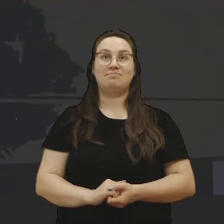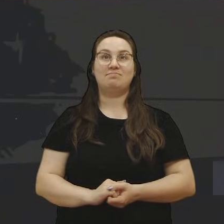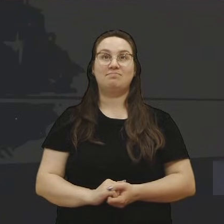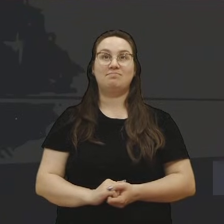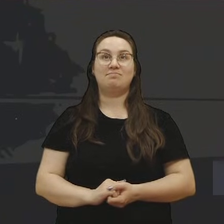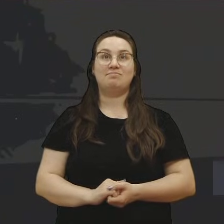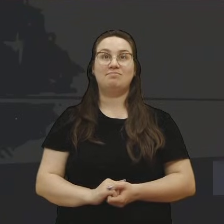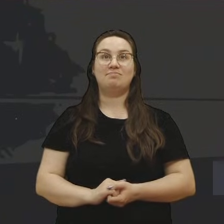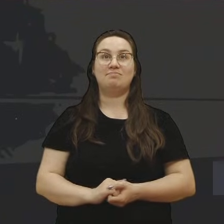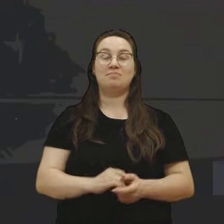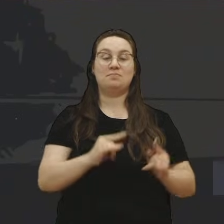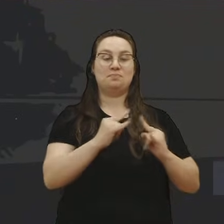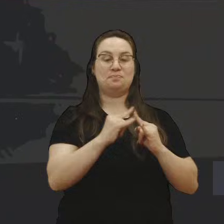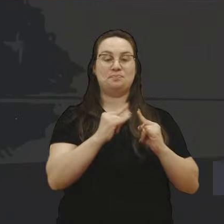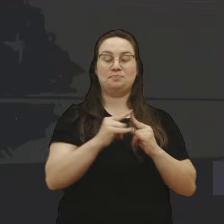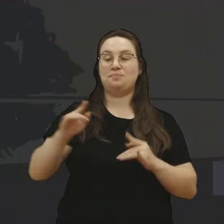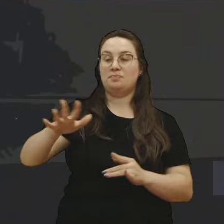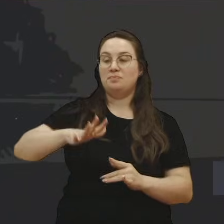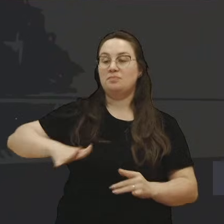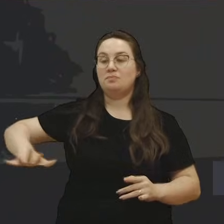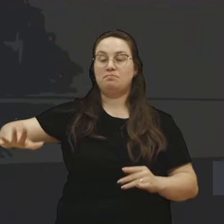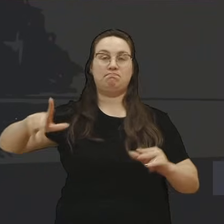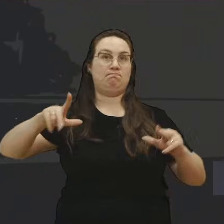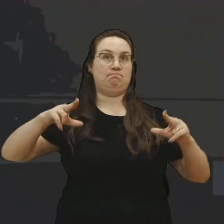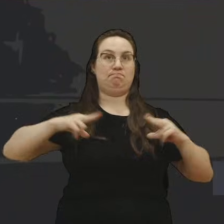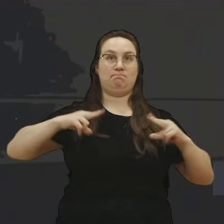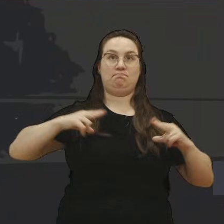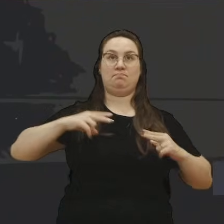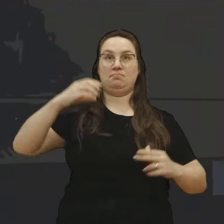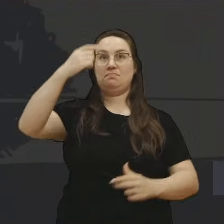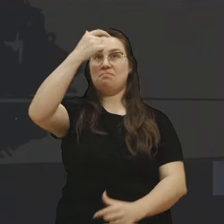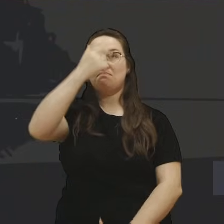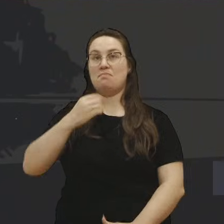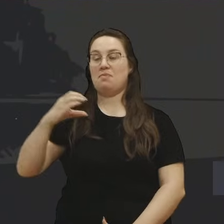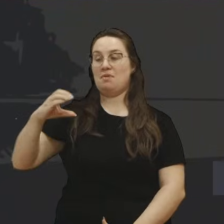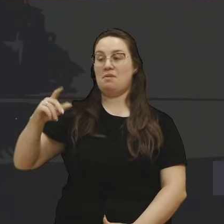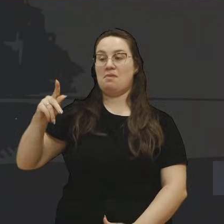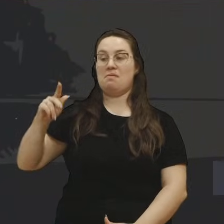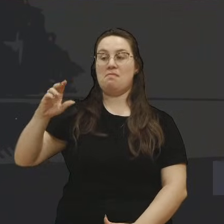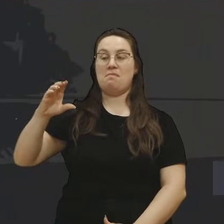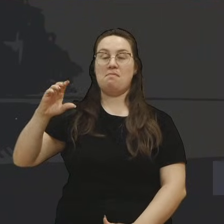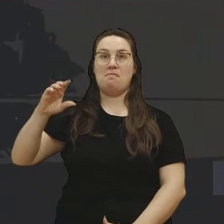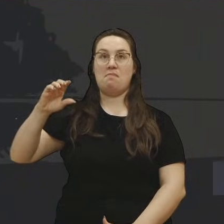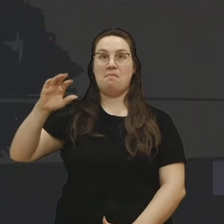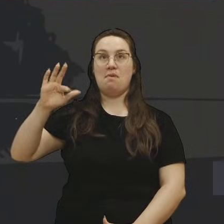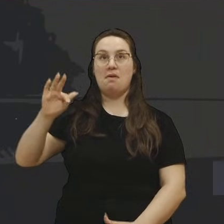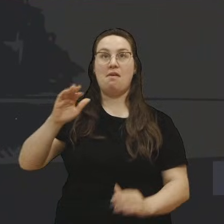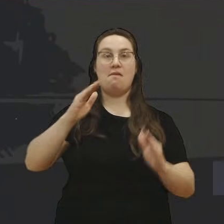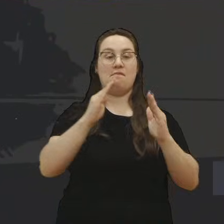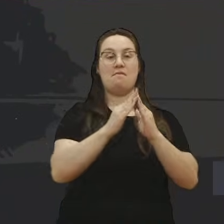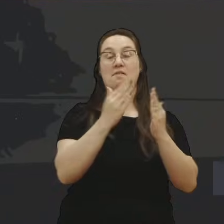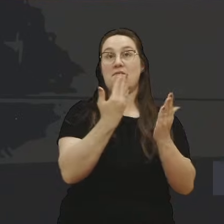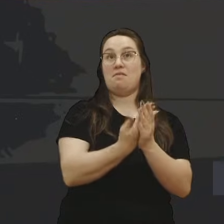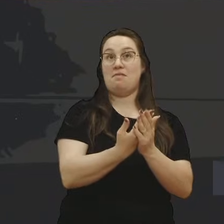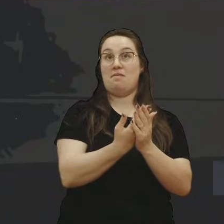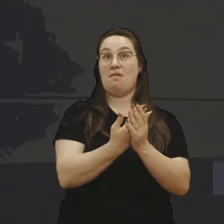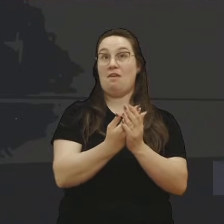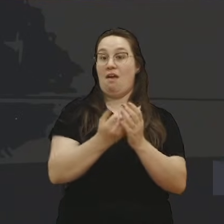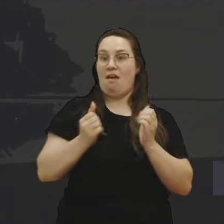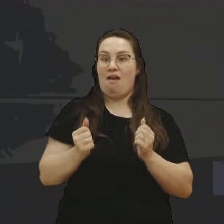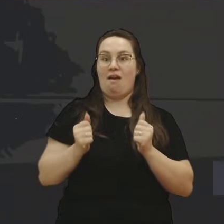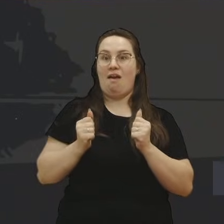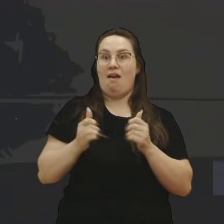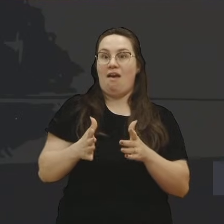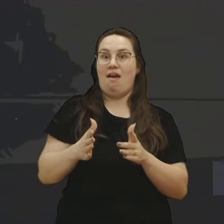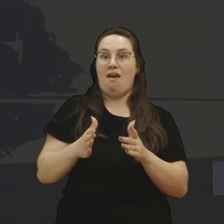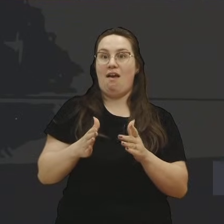Indicada instituições públicas ou privadas, pessoas físicas ou escolas que tenham realizado ações de promoção